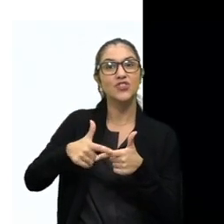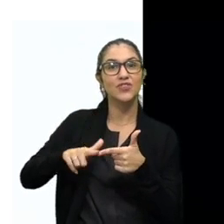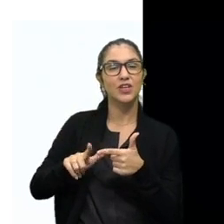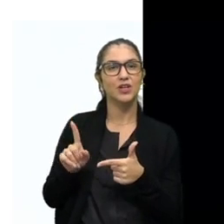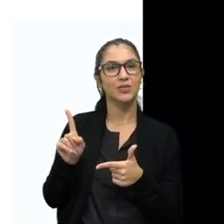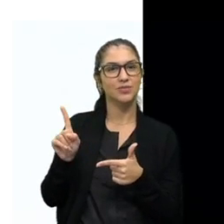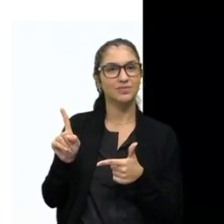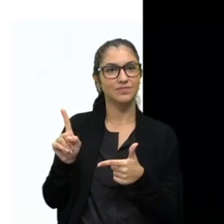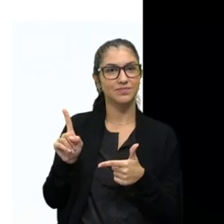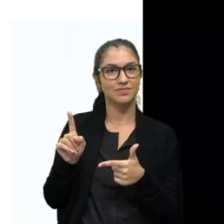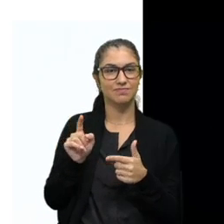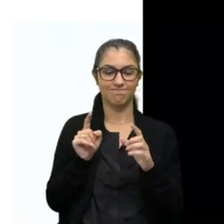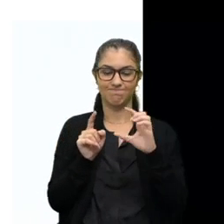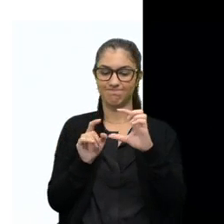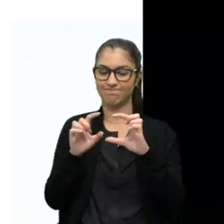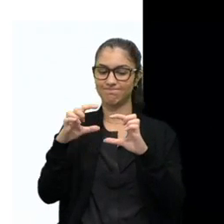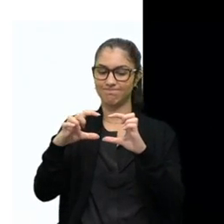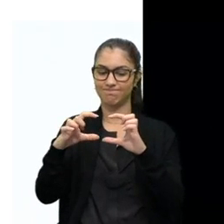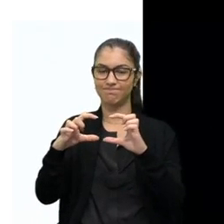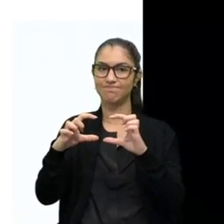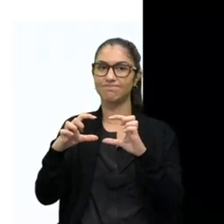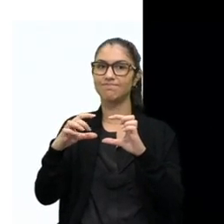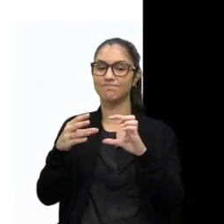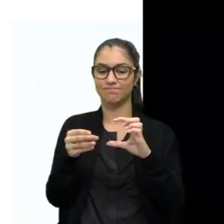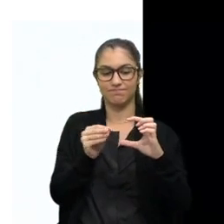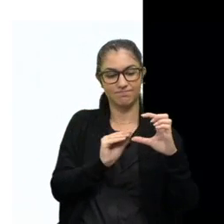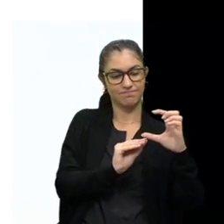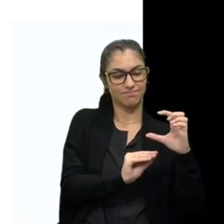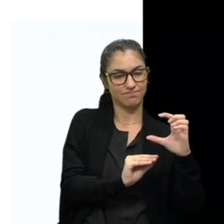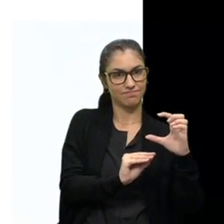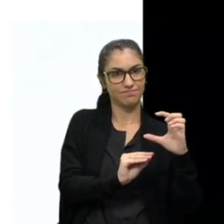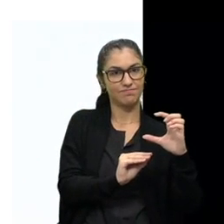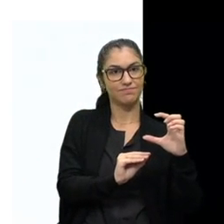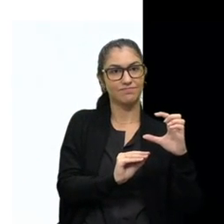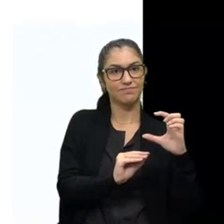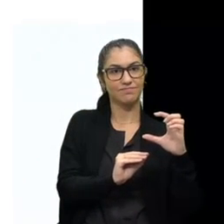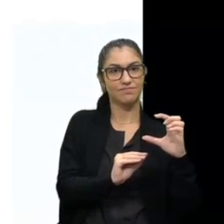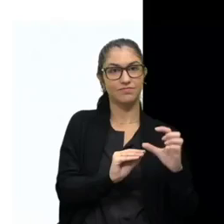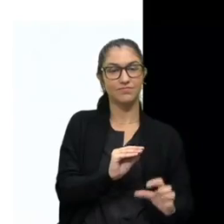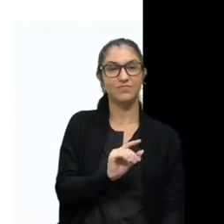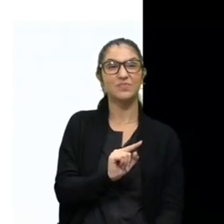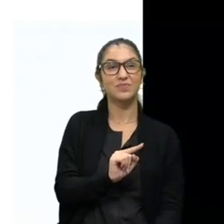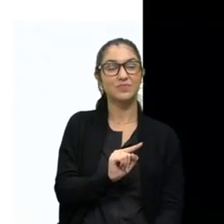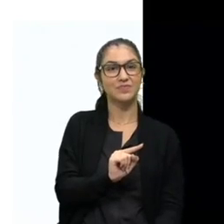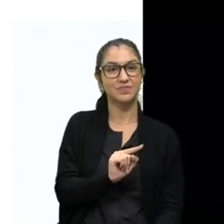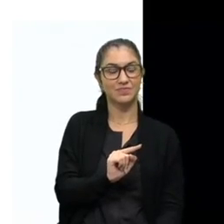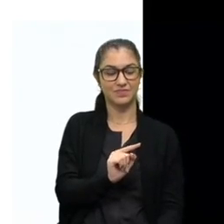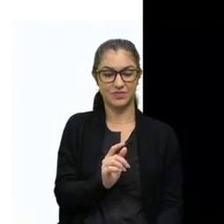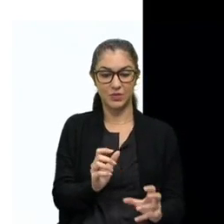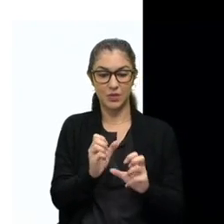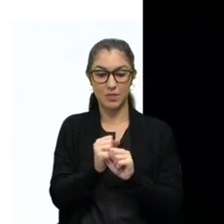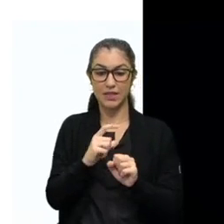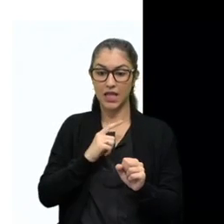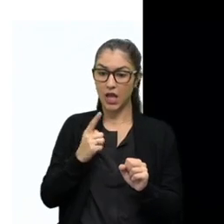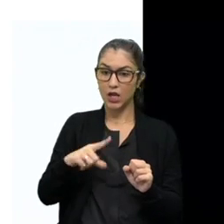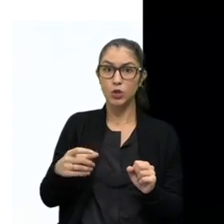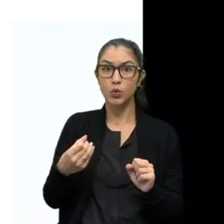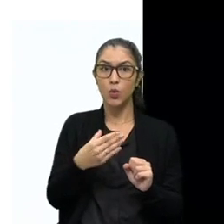aqui. Este aqui eu trago para cá. Isso é conservação, ó. E aí eu tenho